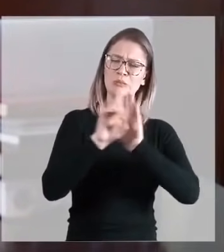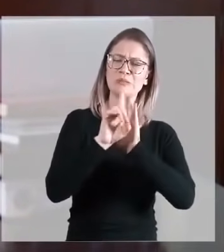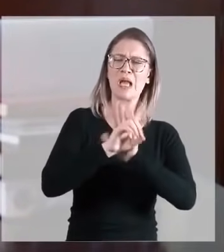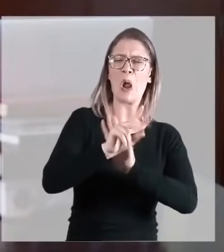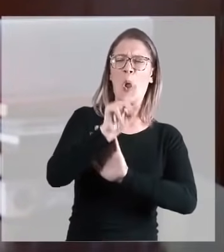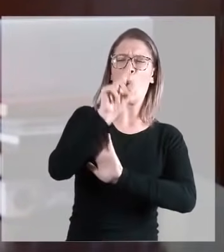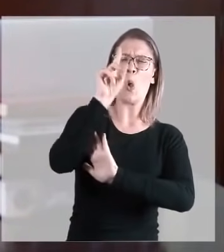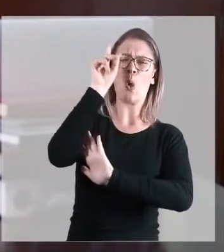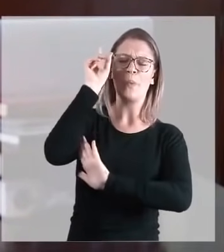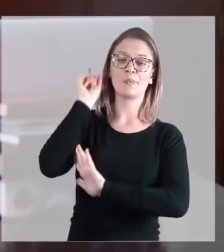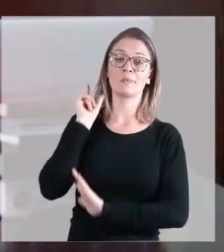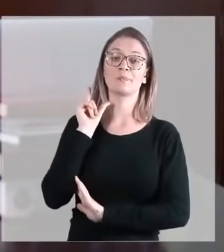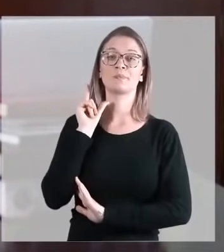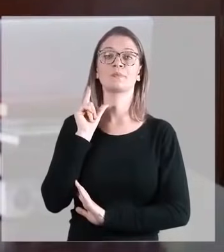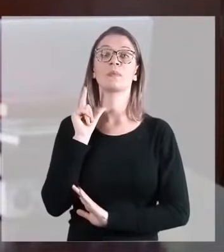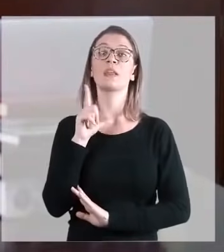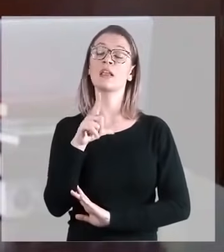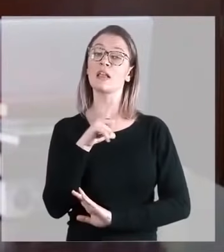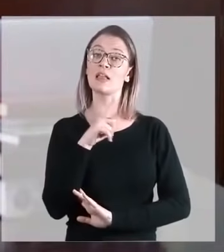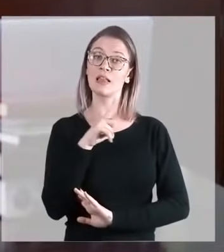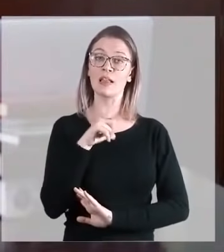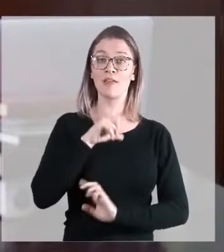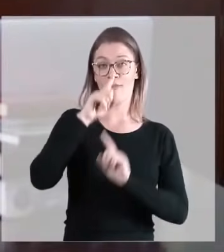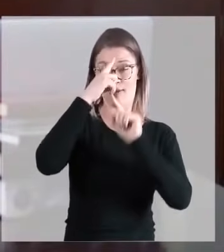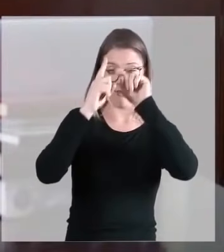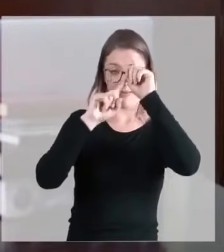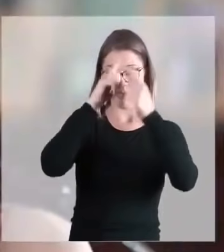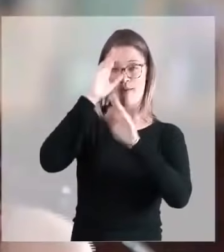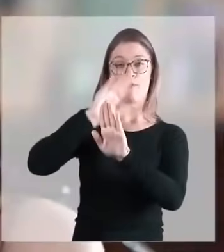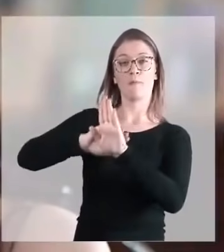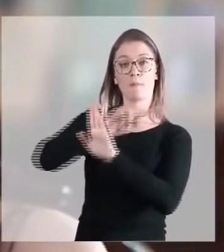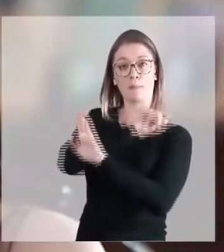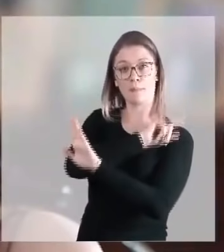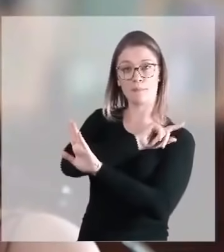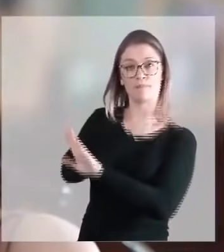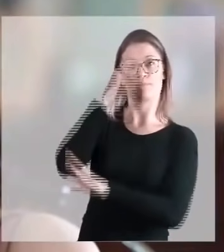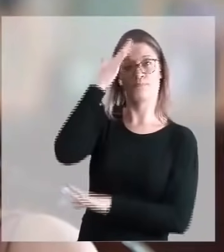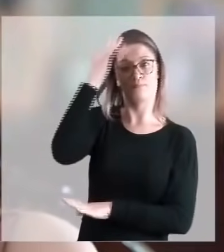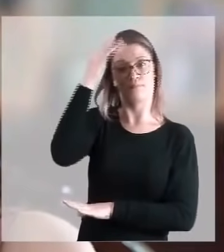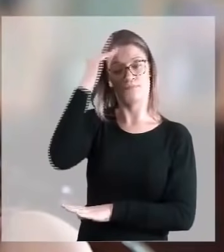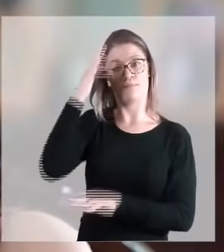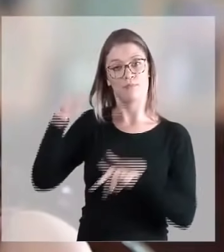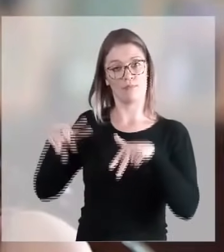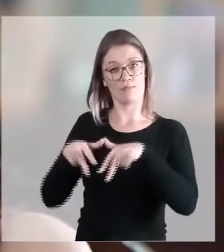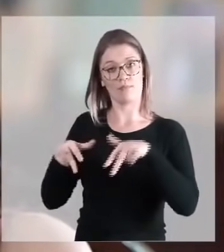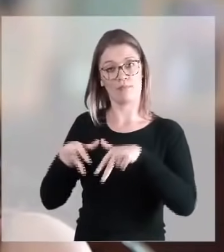deu origem às ideias da ideologia ou da teoria de gênero. E é o caso da família